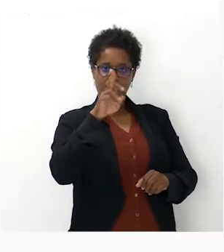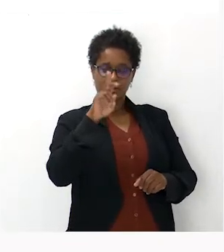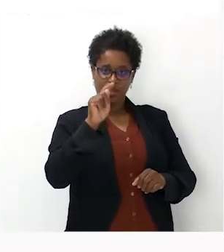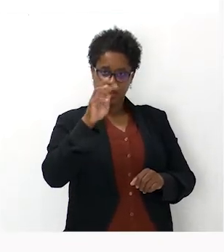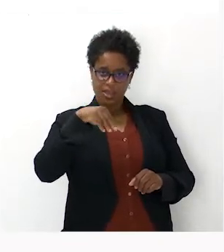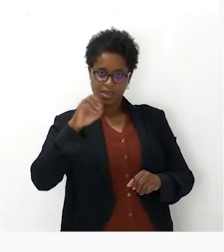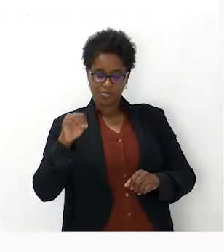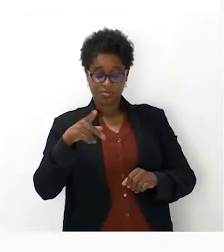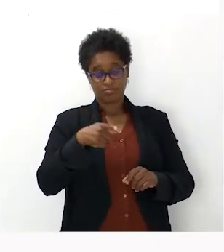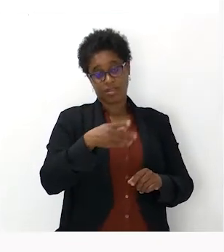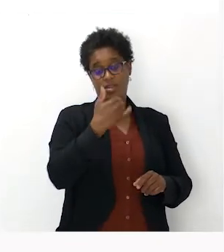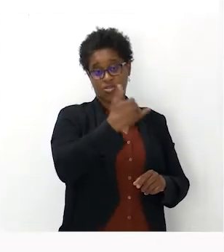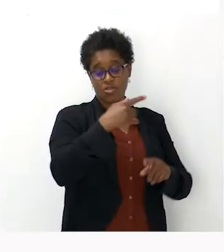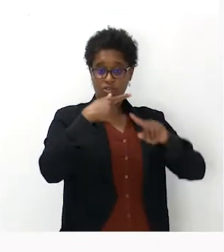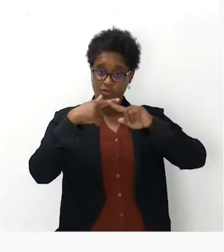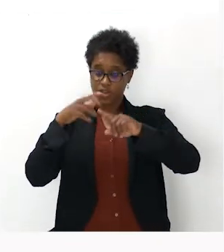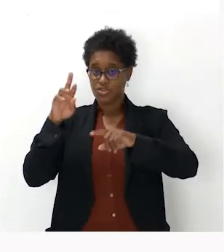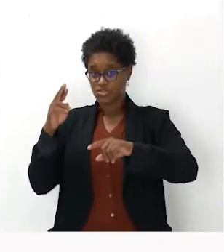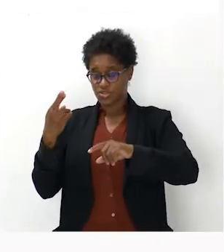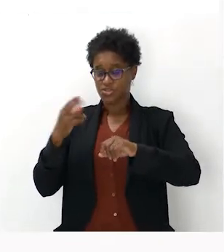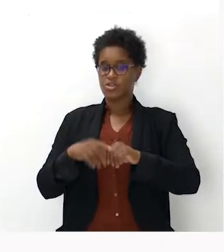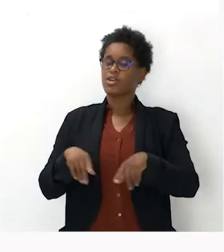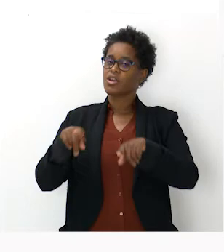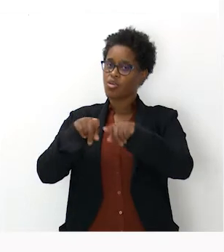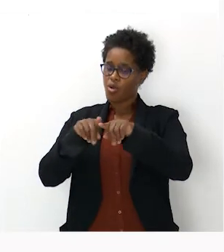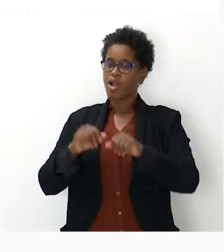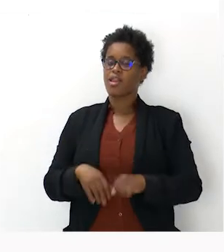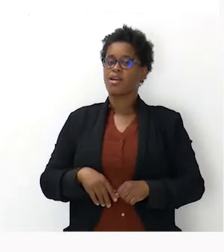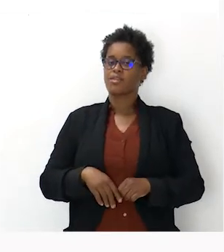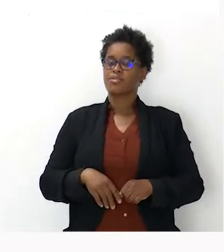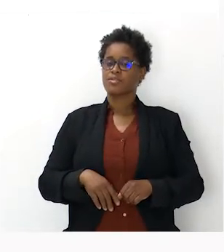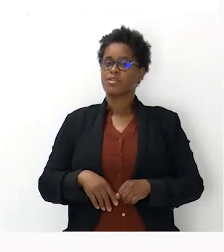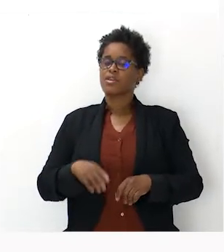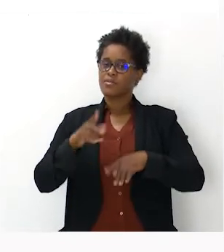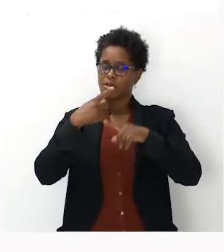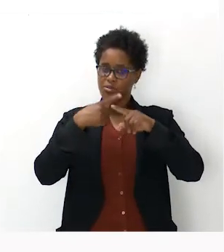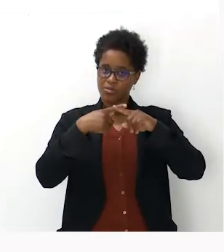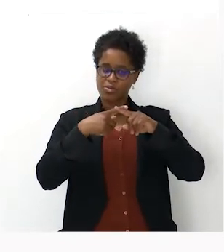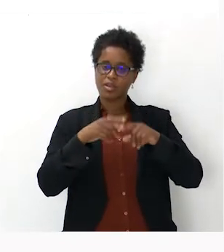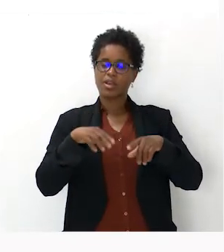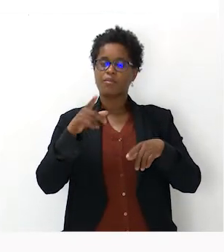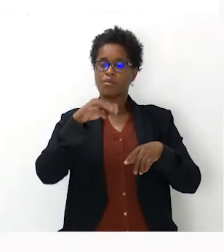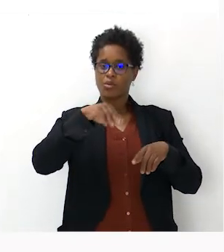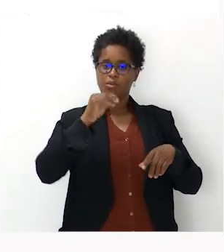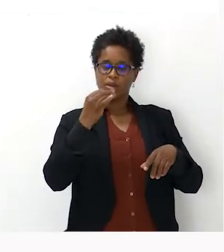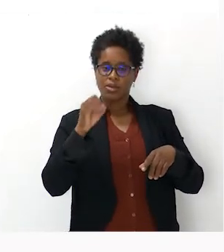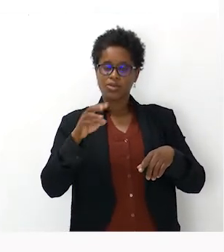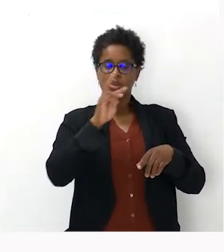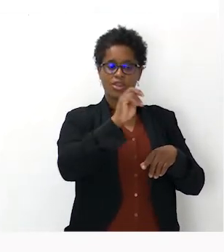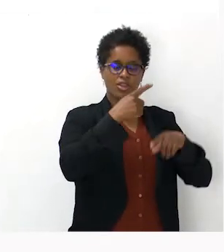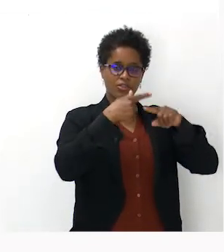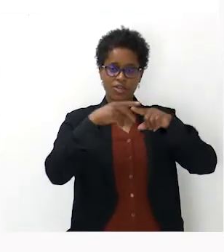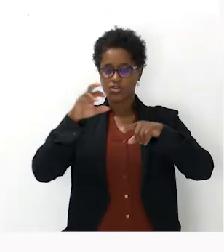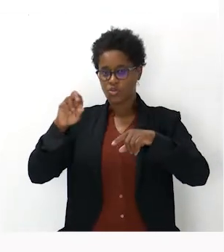caso é 2 vezes x é igual, vamos multiplicar os meios, 3